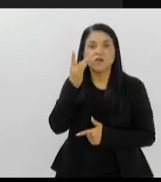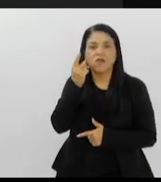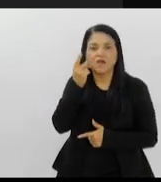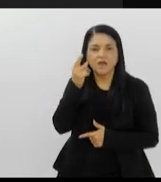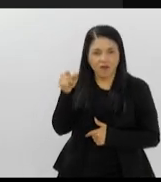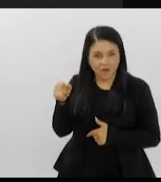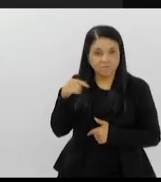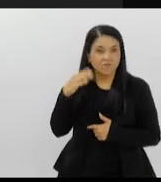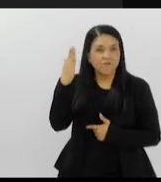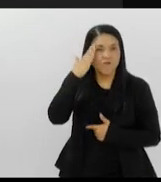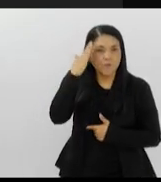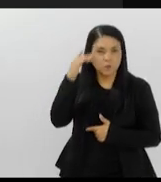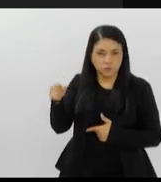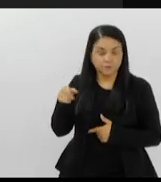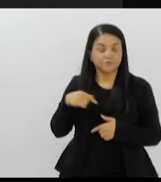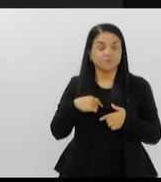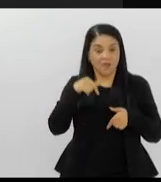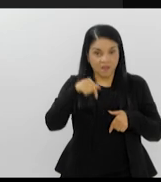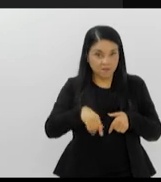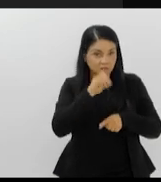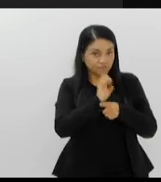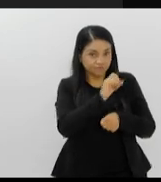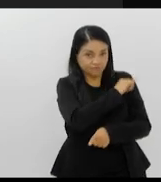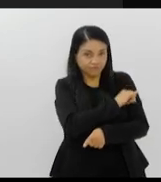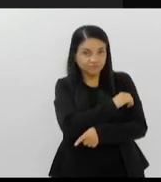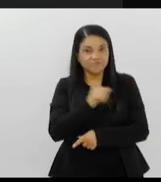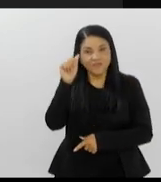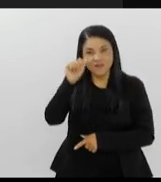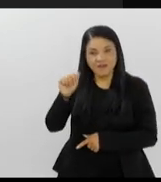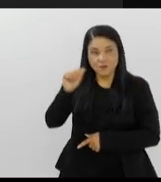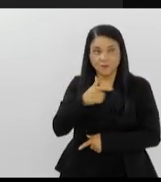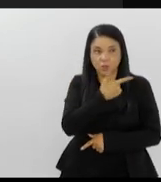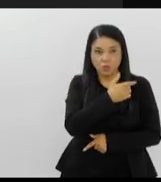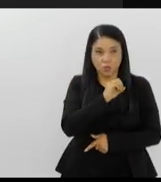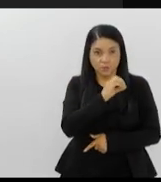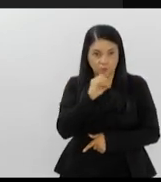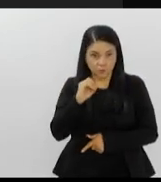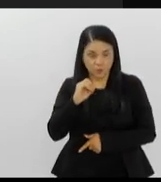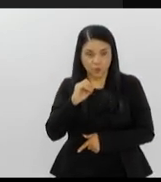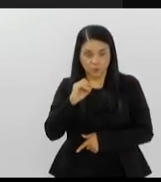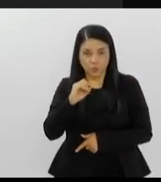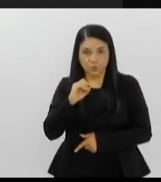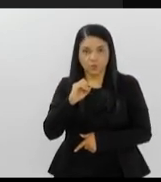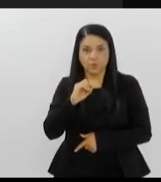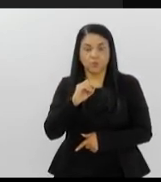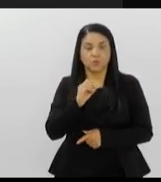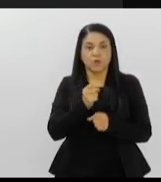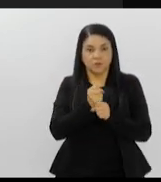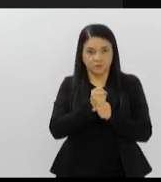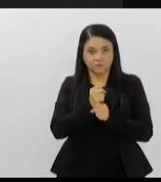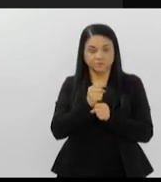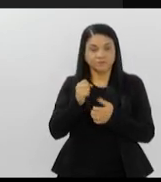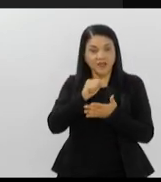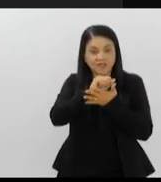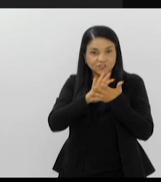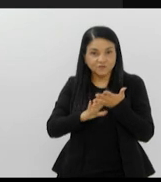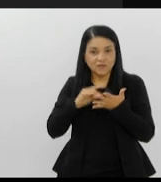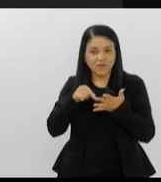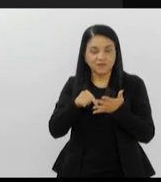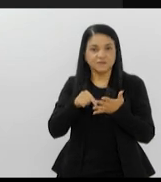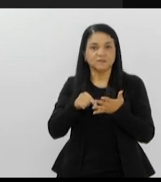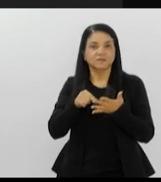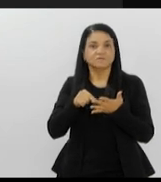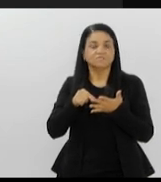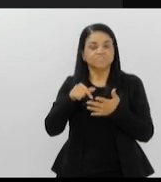o Araruama, no ano de 2000, iniciou as atividades e teve